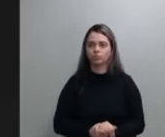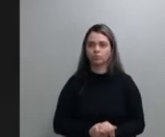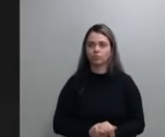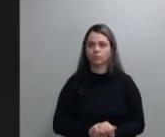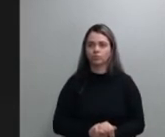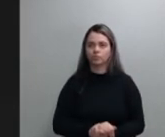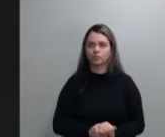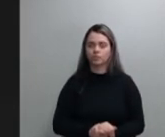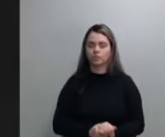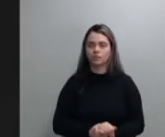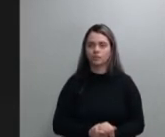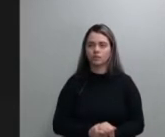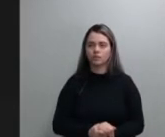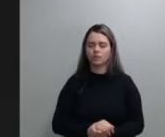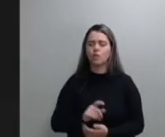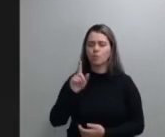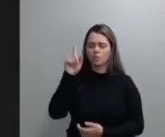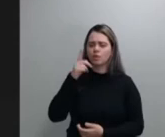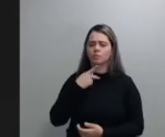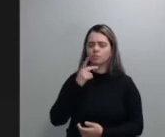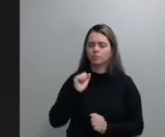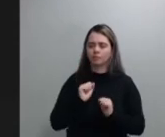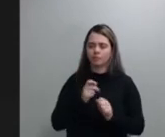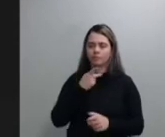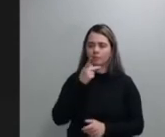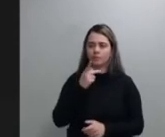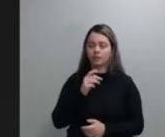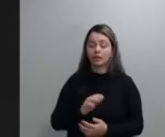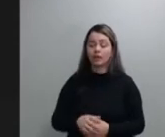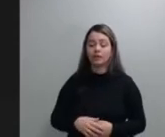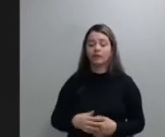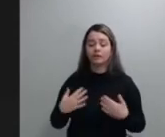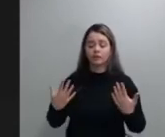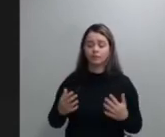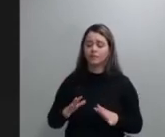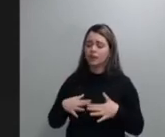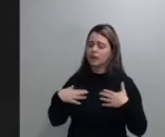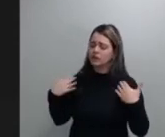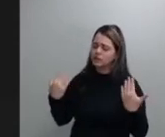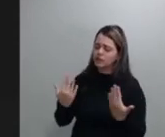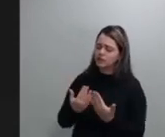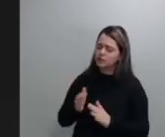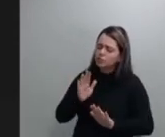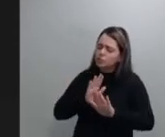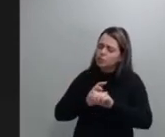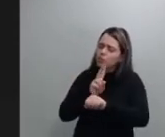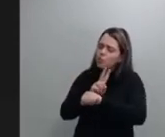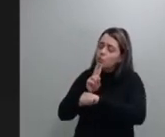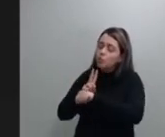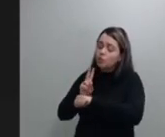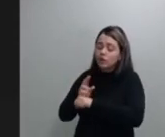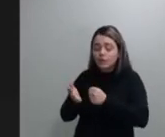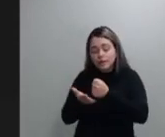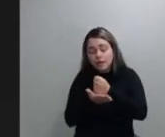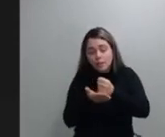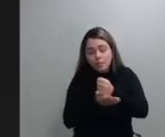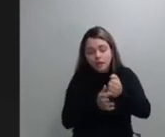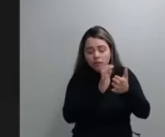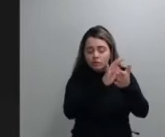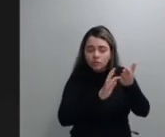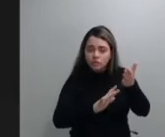pois não ministro Napoleão estamos cuidando de uma base de cálculo de uma base de cálculo do imposto